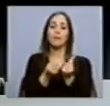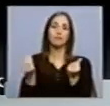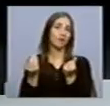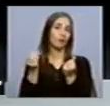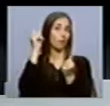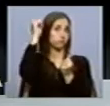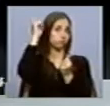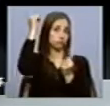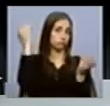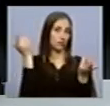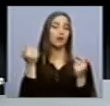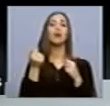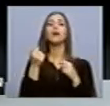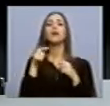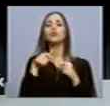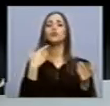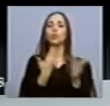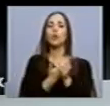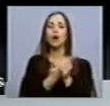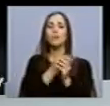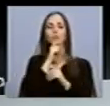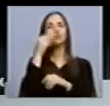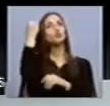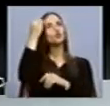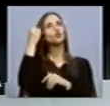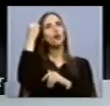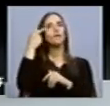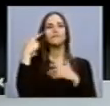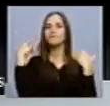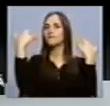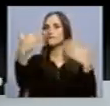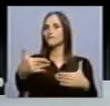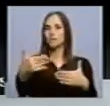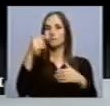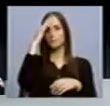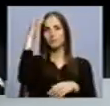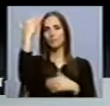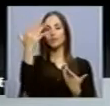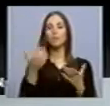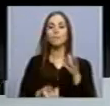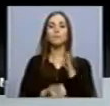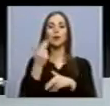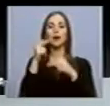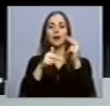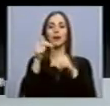Isto abre-nos porta para os nossos sonhos mais avançados, mais delirantes, para a construção